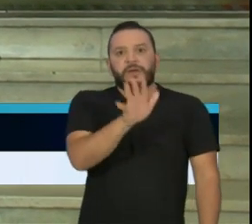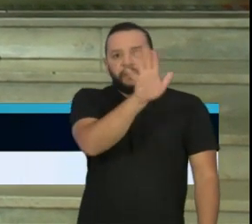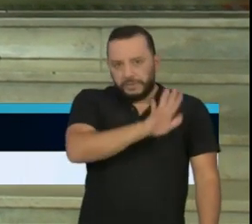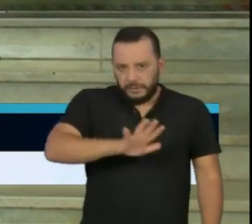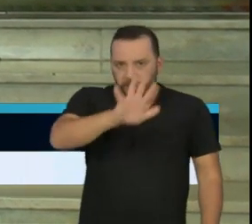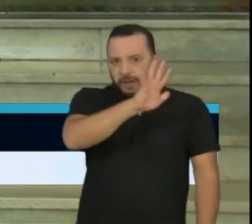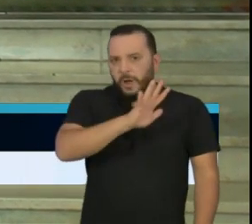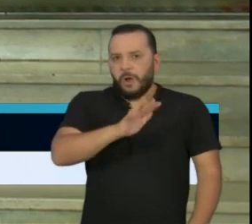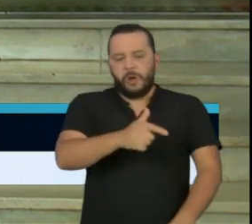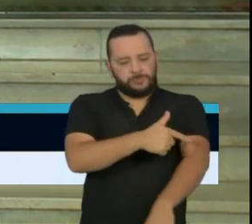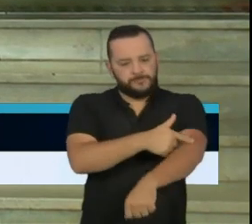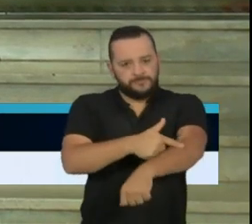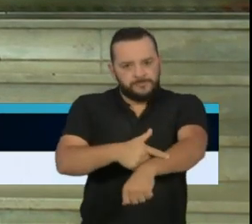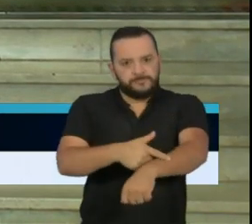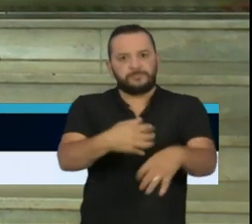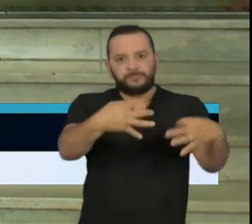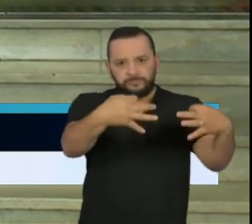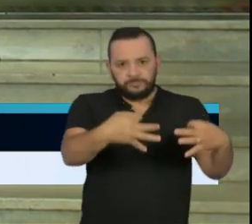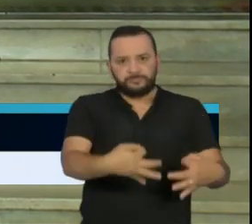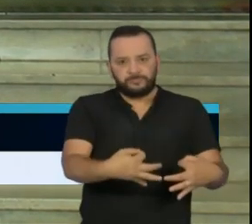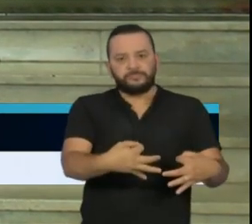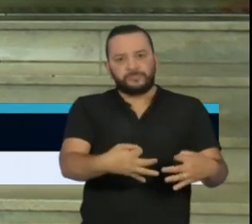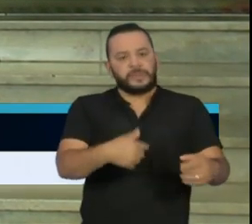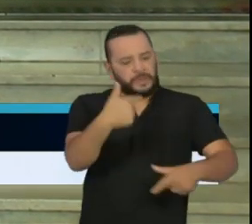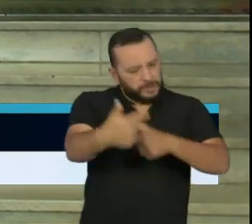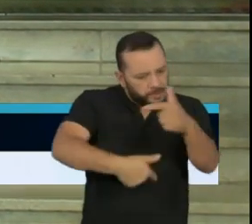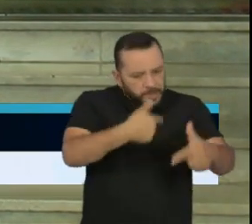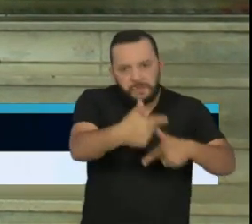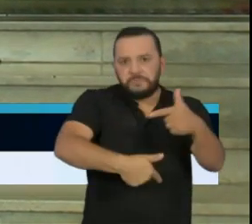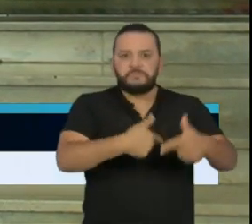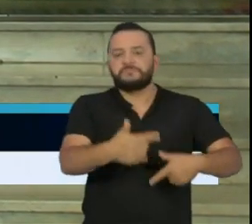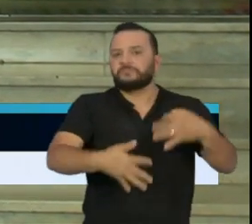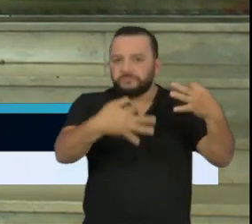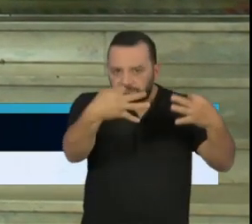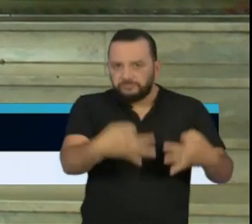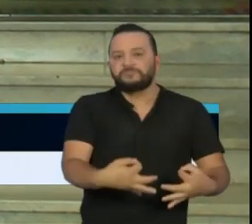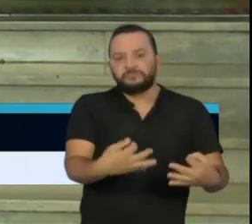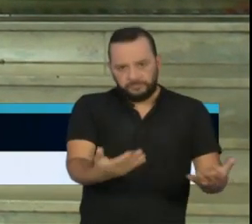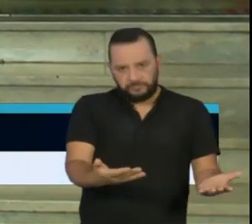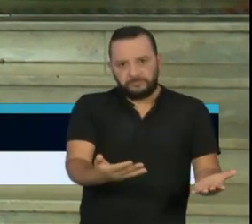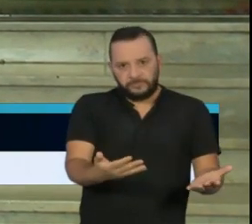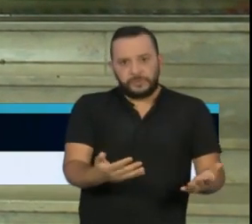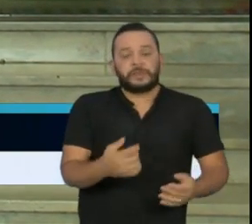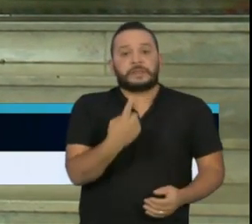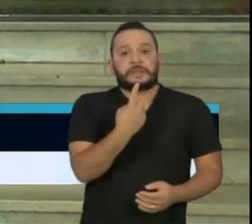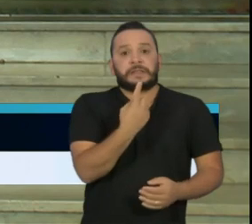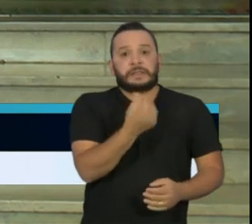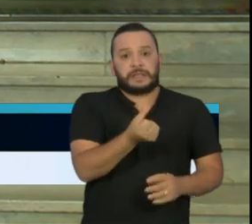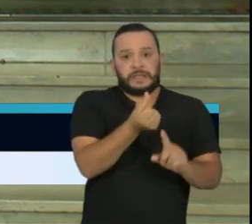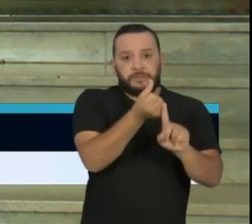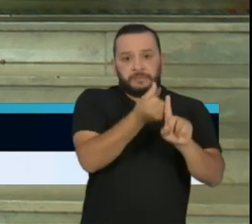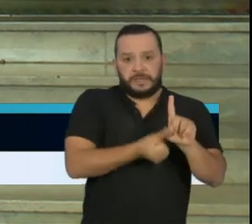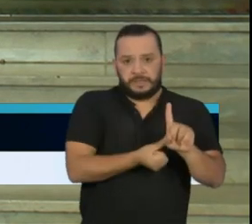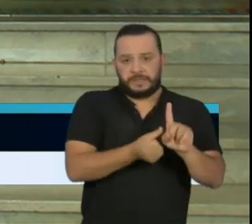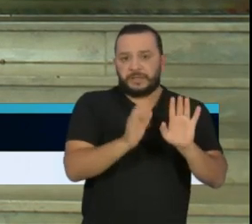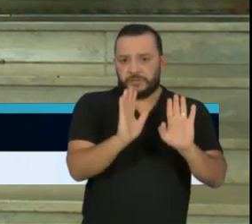comportamento, atitude, isenção, posição republicana durante os últimos 16 meses.